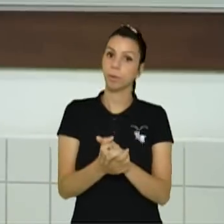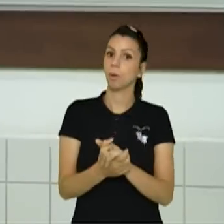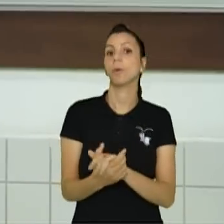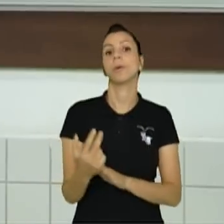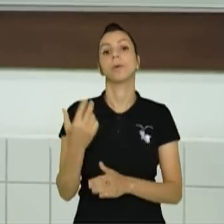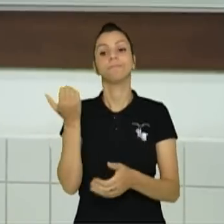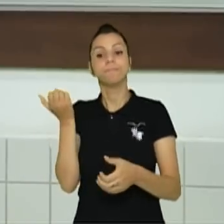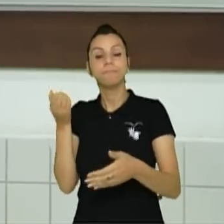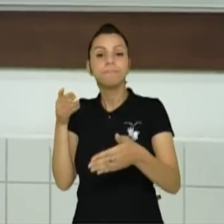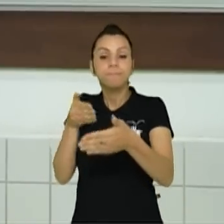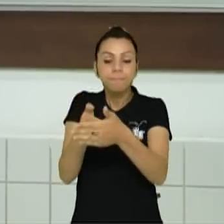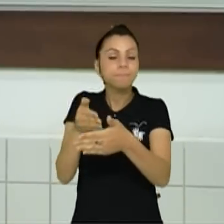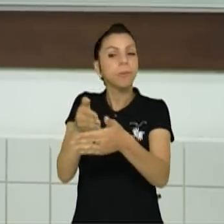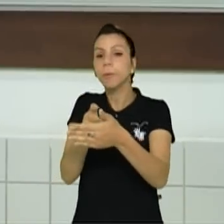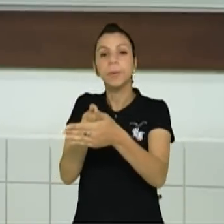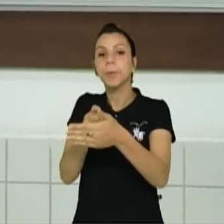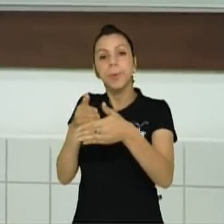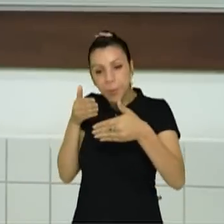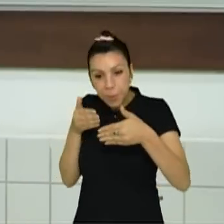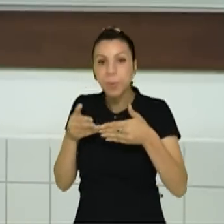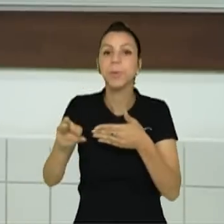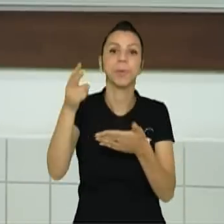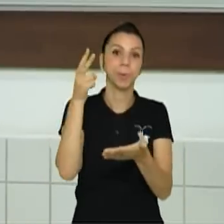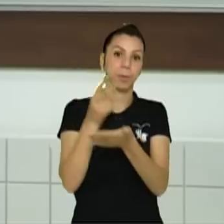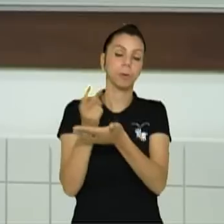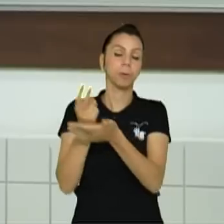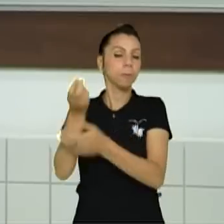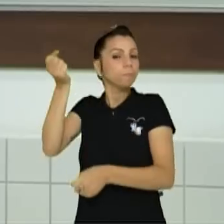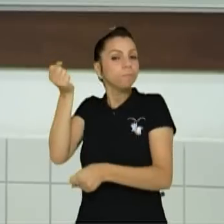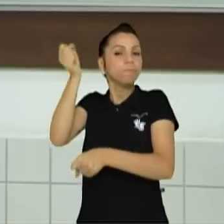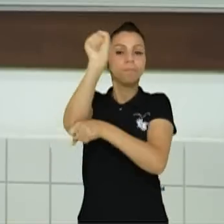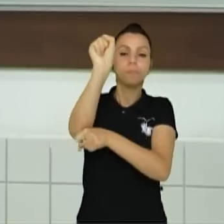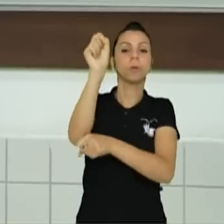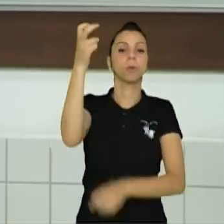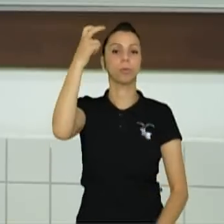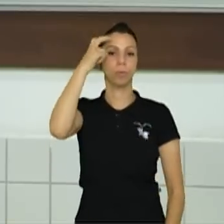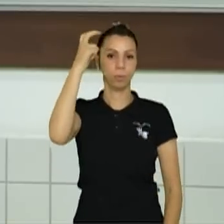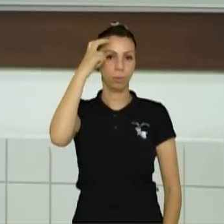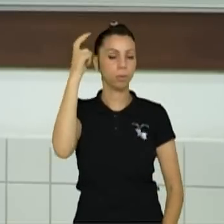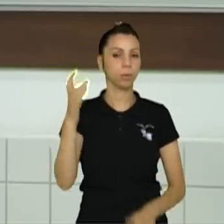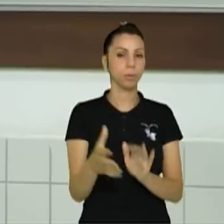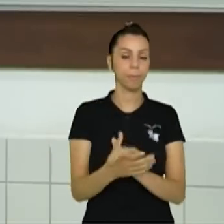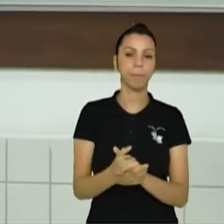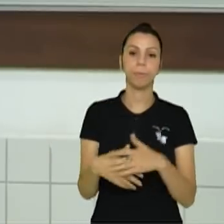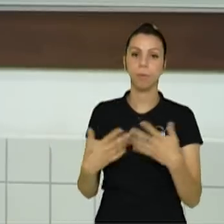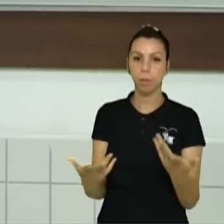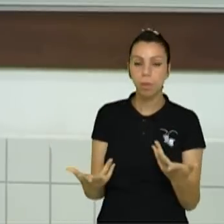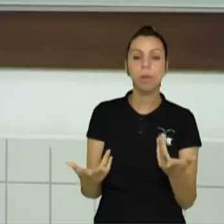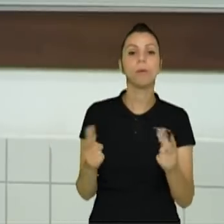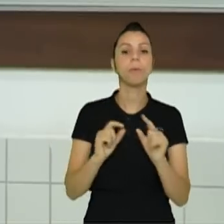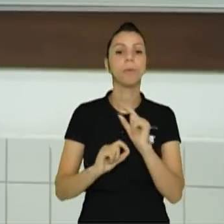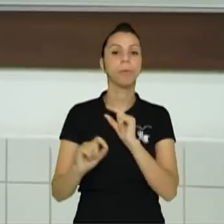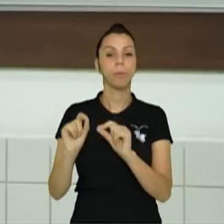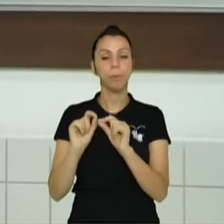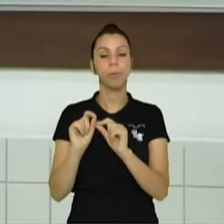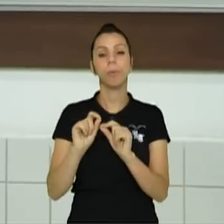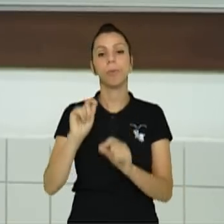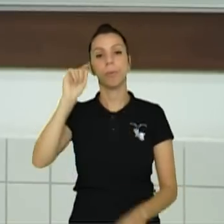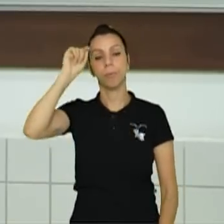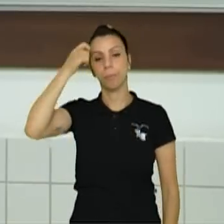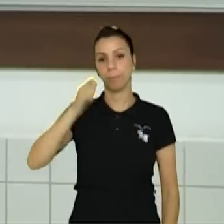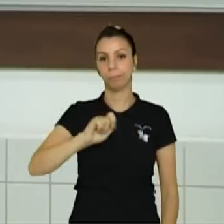não impediram que por meio da cultura eles resistissem, certo? Os povos afro-brasileiros. E aí,